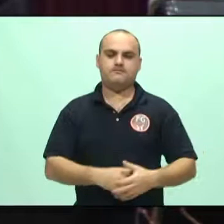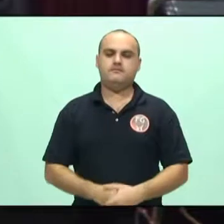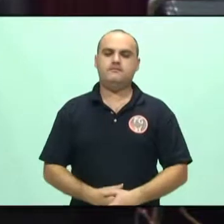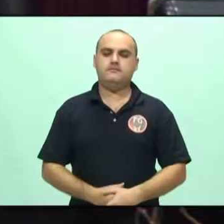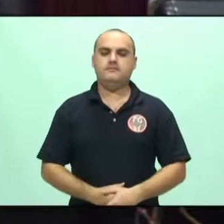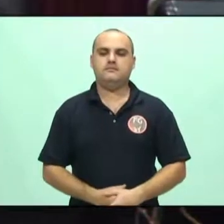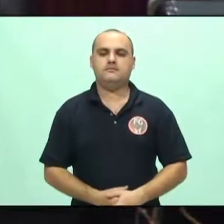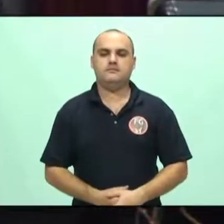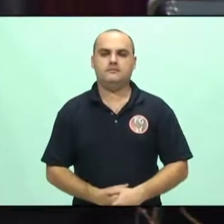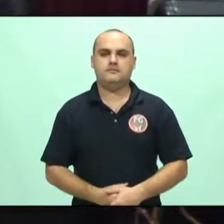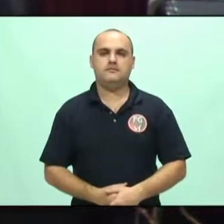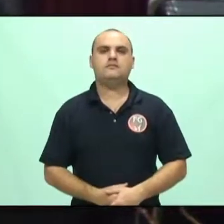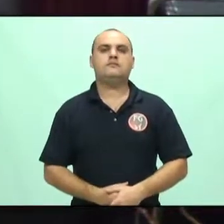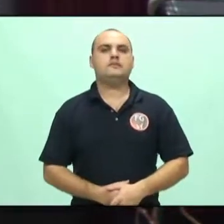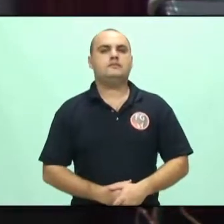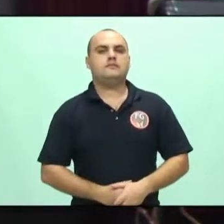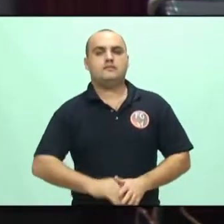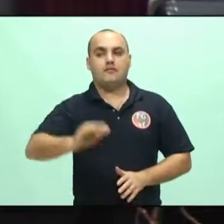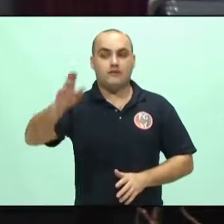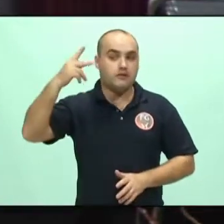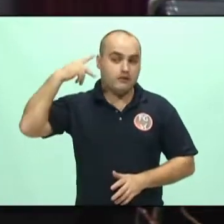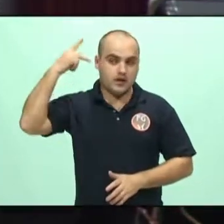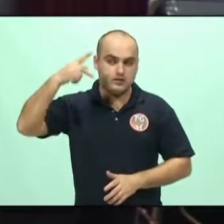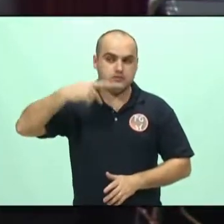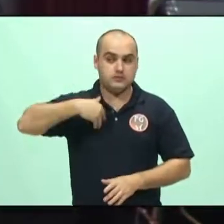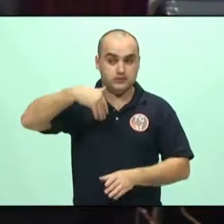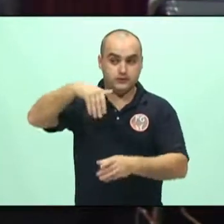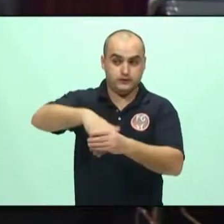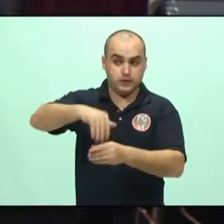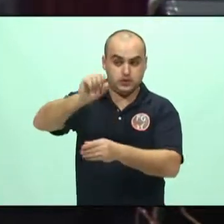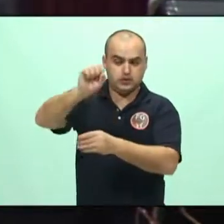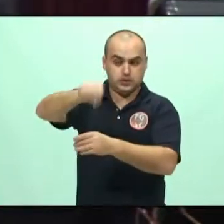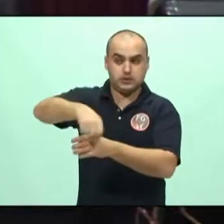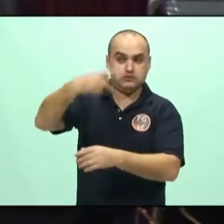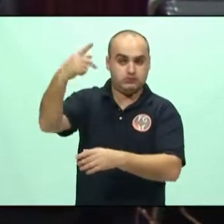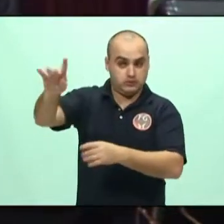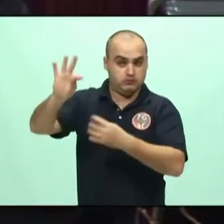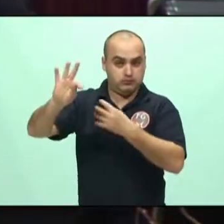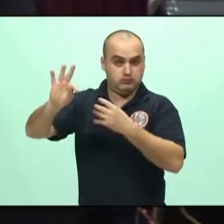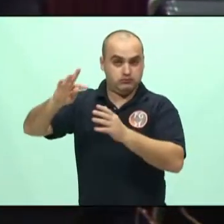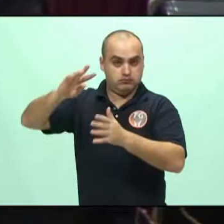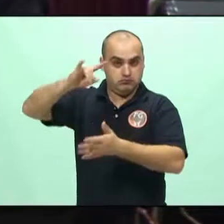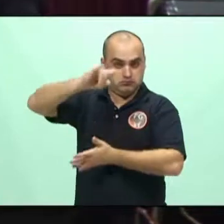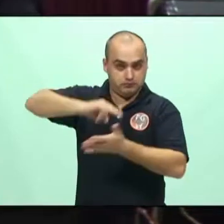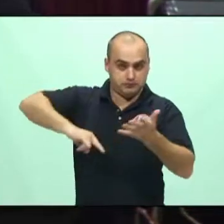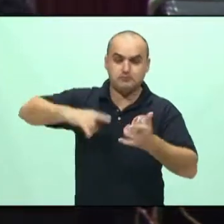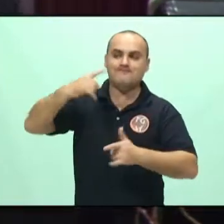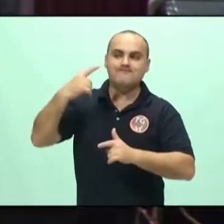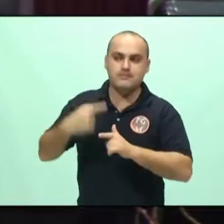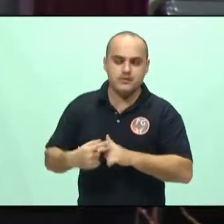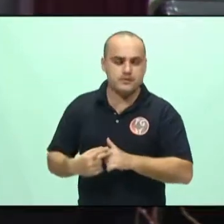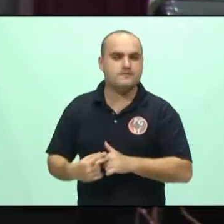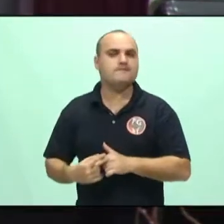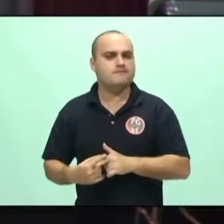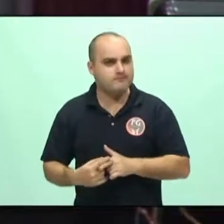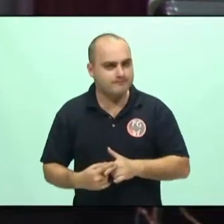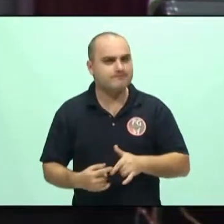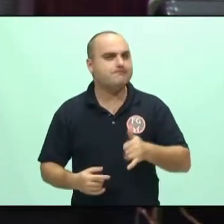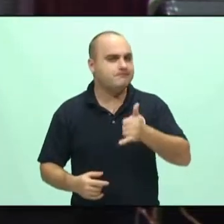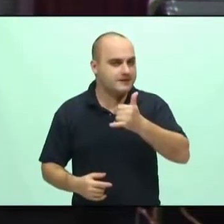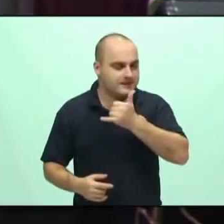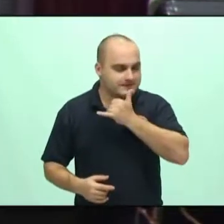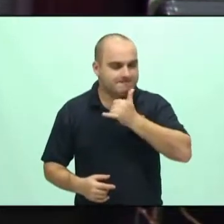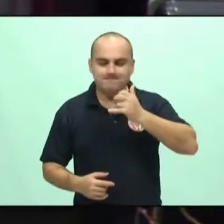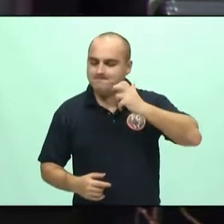Antônio já Quero declarar meu voto favorável ao seu requerimento até porque é uma vergonha realmente o que acontece